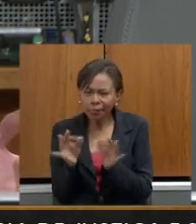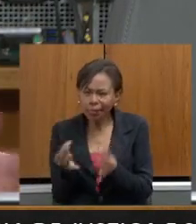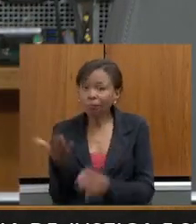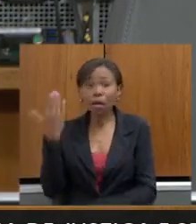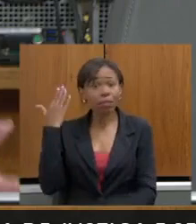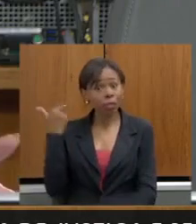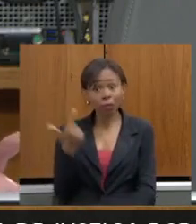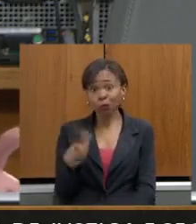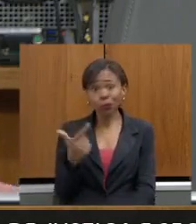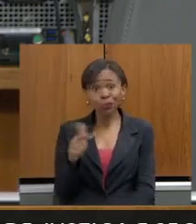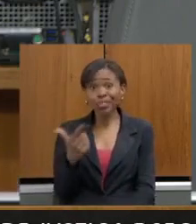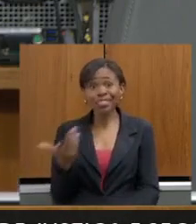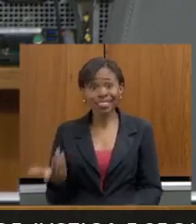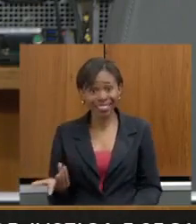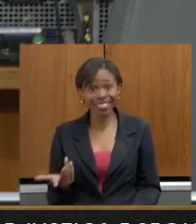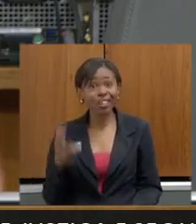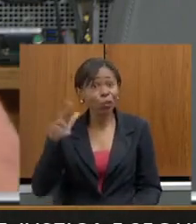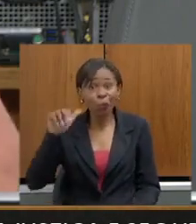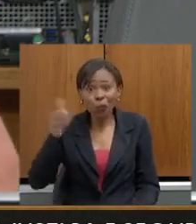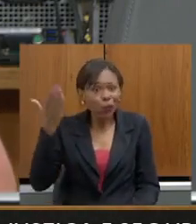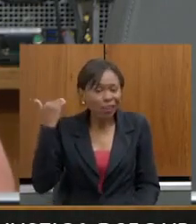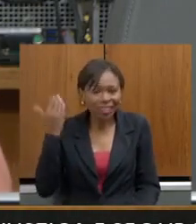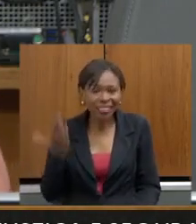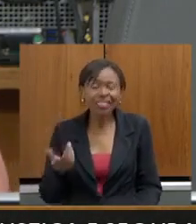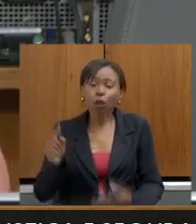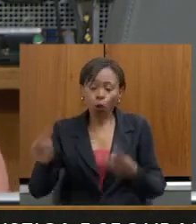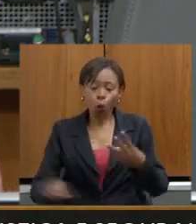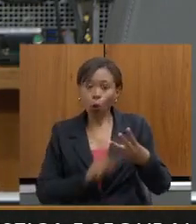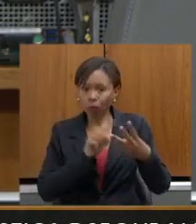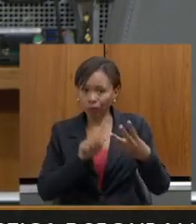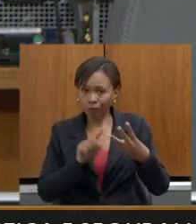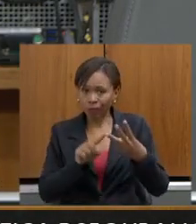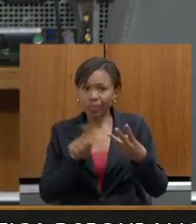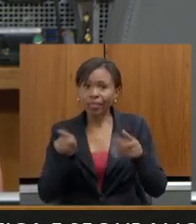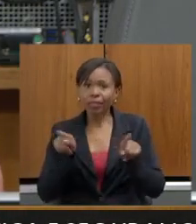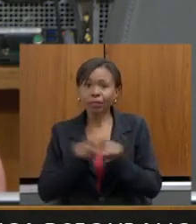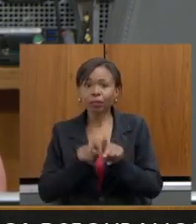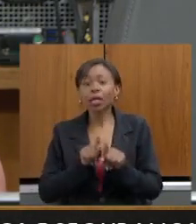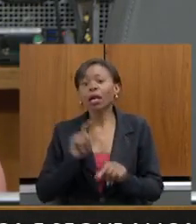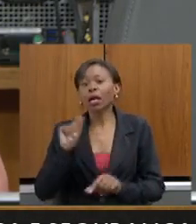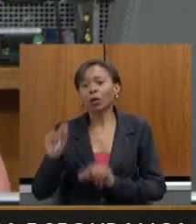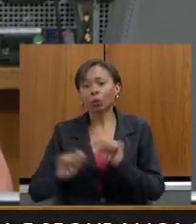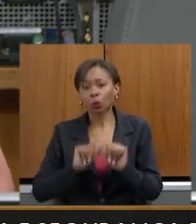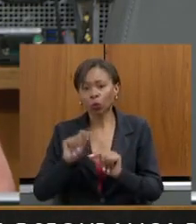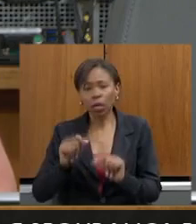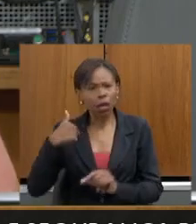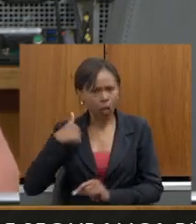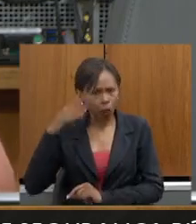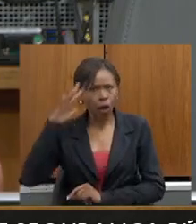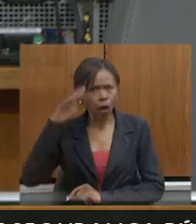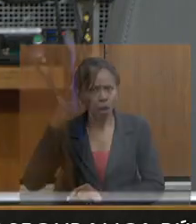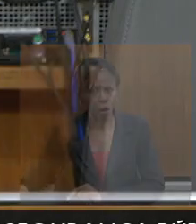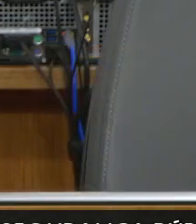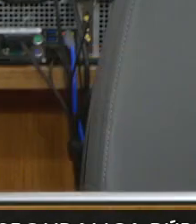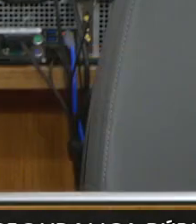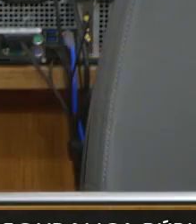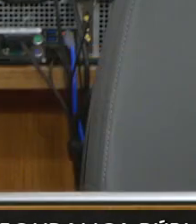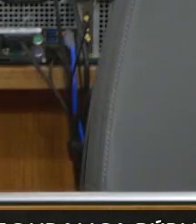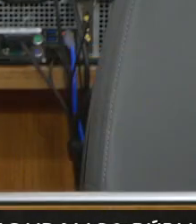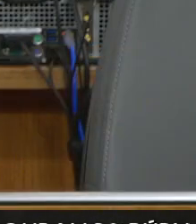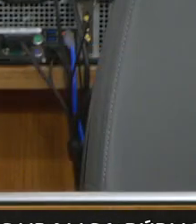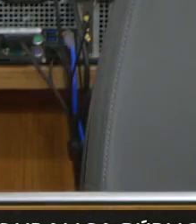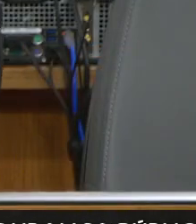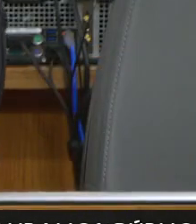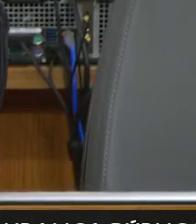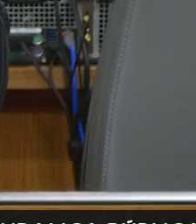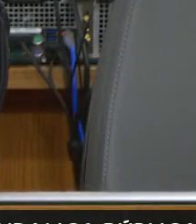isso nunca tivemos é um o terceiro. Também é que eu achei assim que modificou muito na